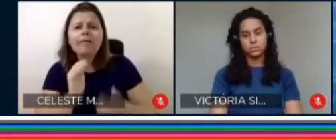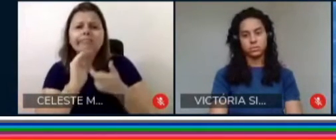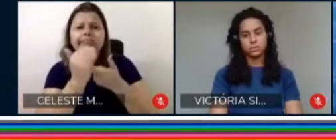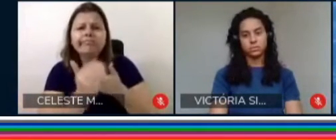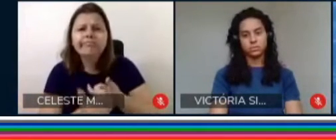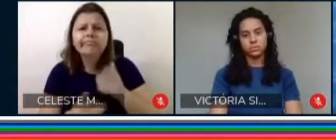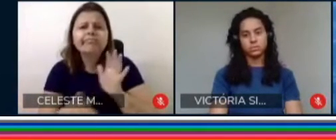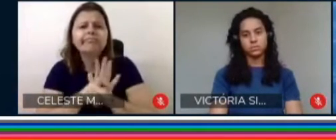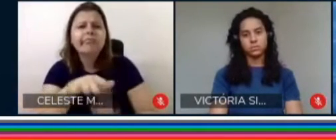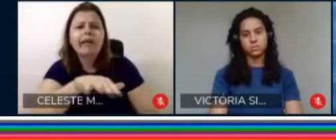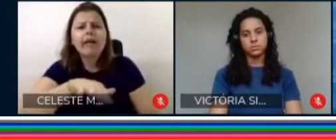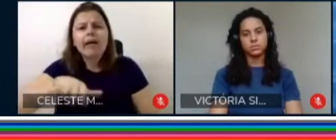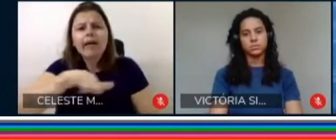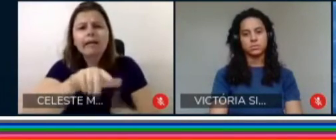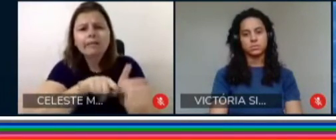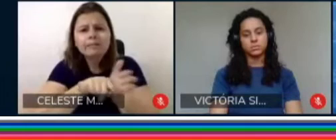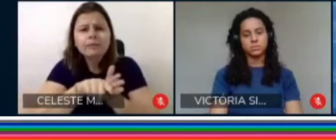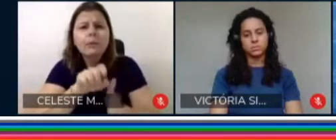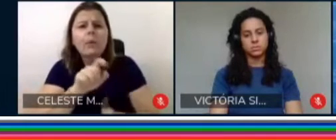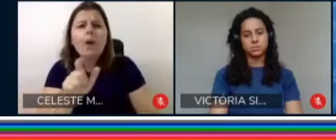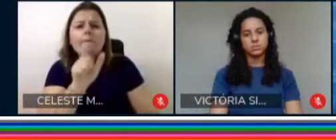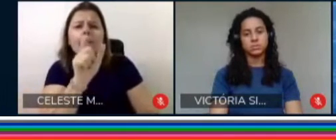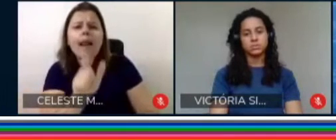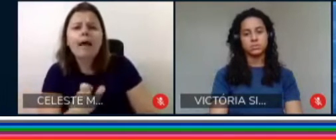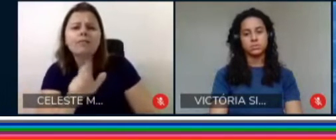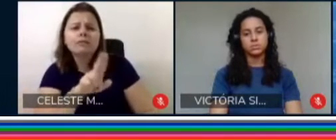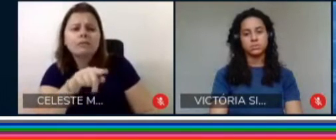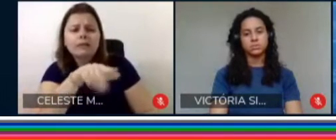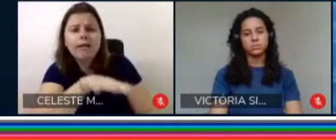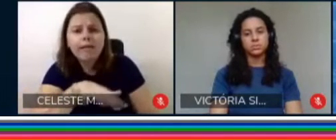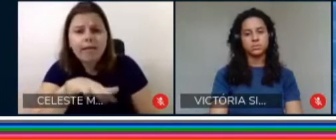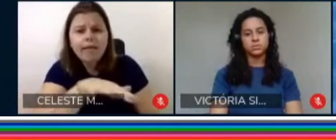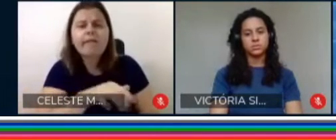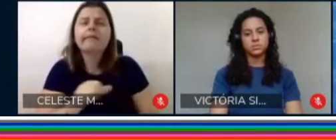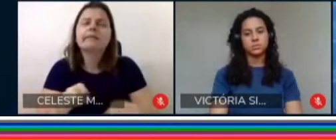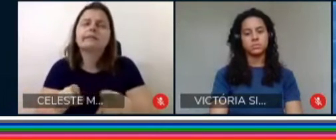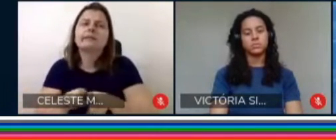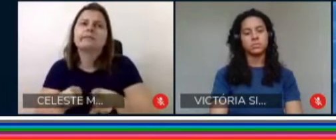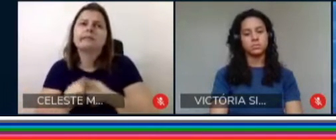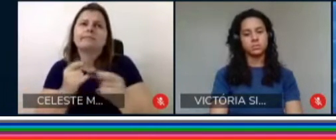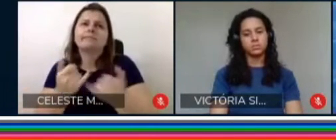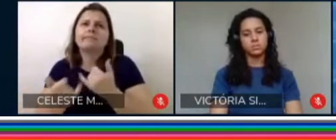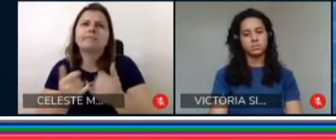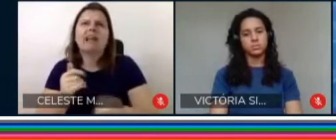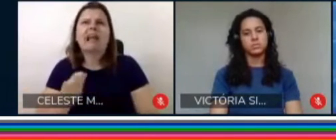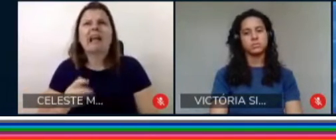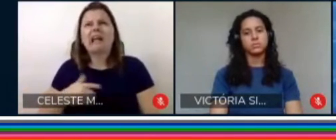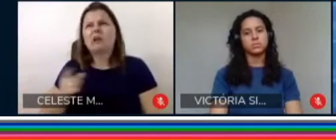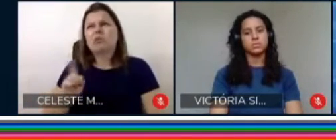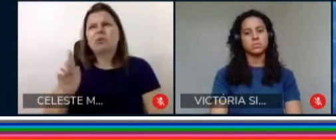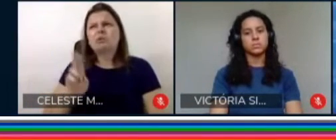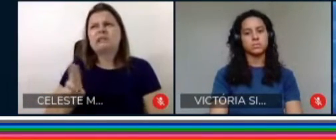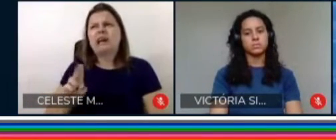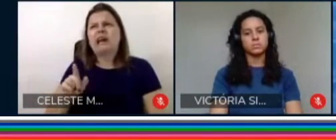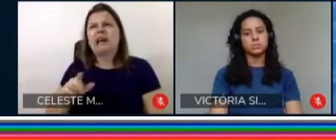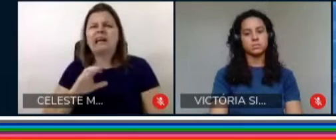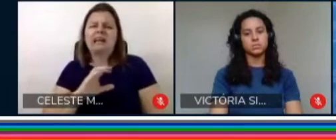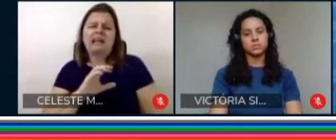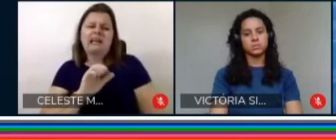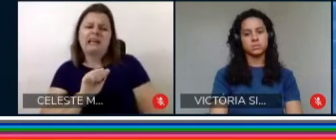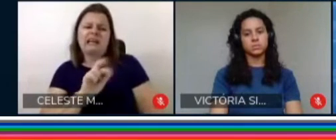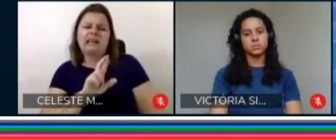quais são os termos usados nessa área, né? De novo, aquele exemplo, né, não vou usar carcinoma, que é o grosso, vou usar